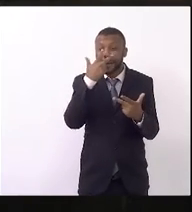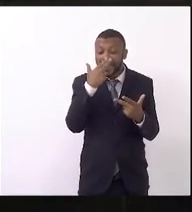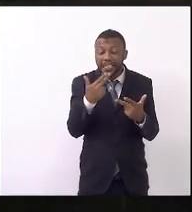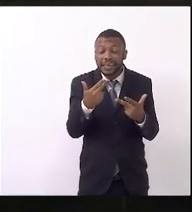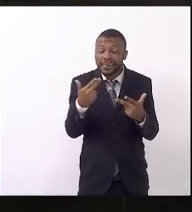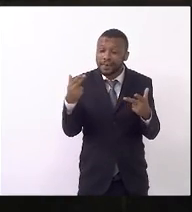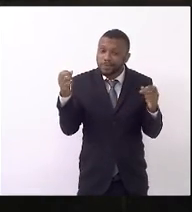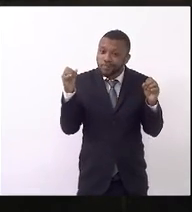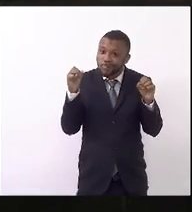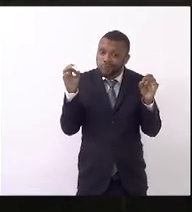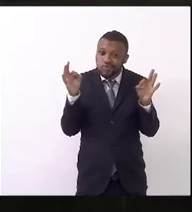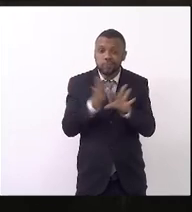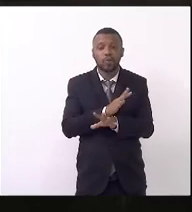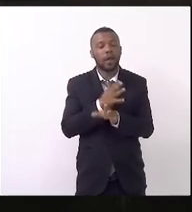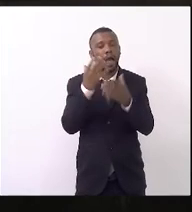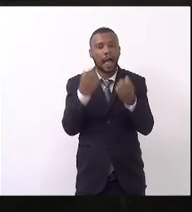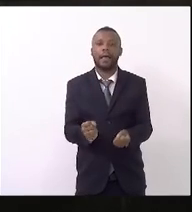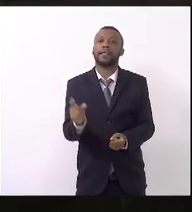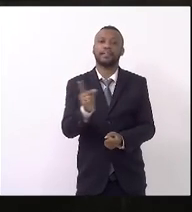absolutamente inaceitáveis